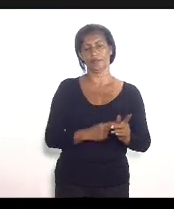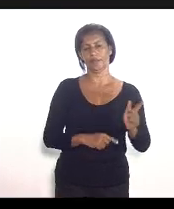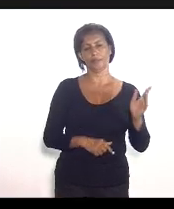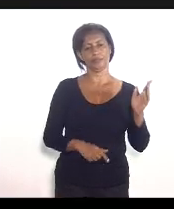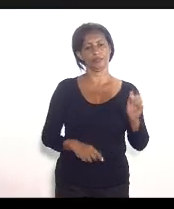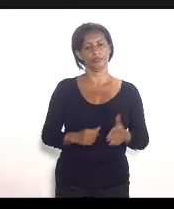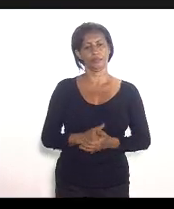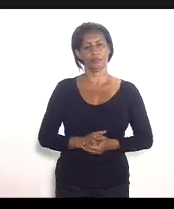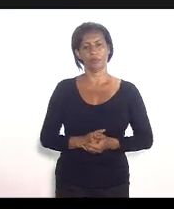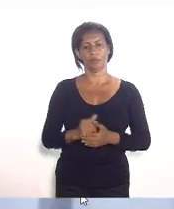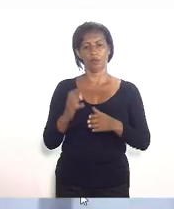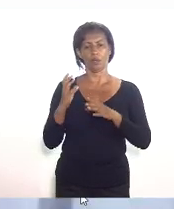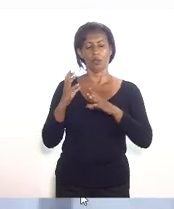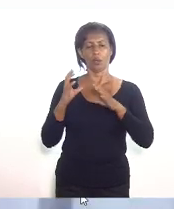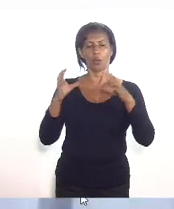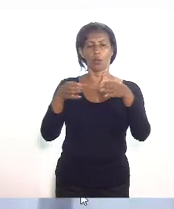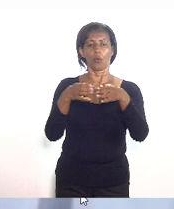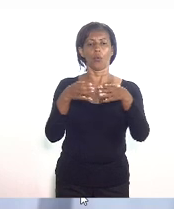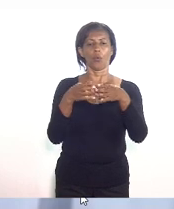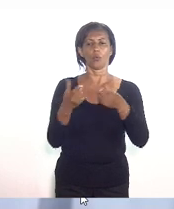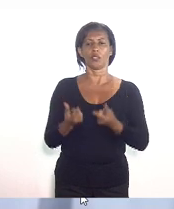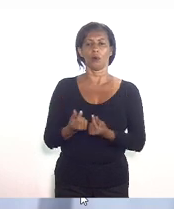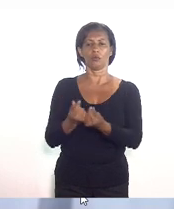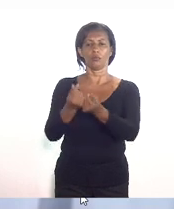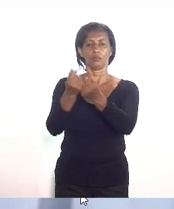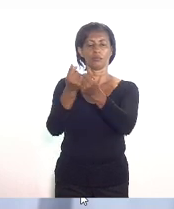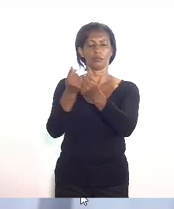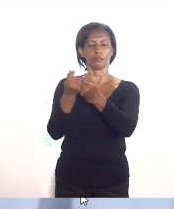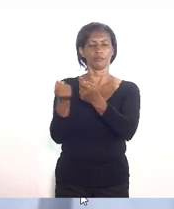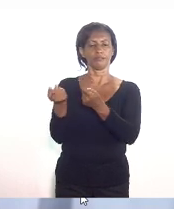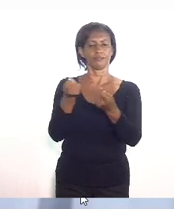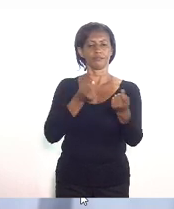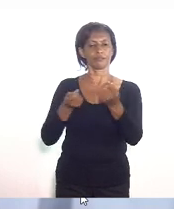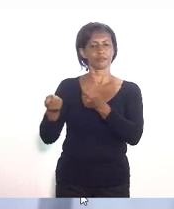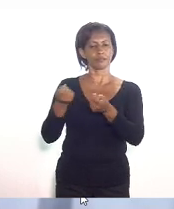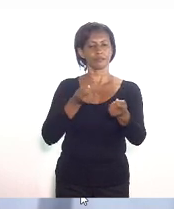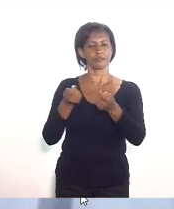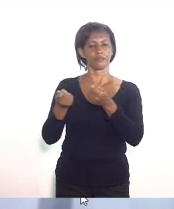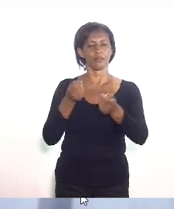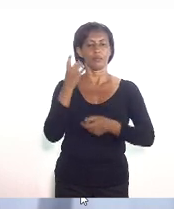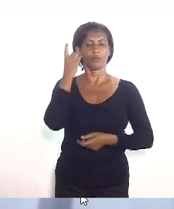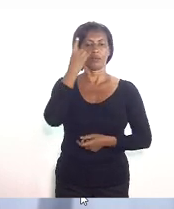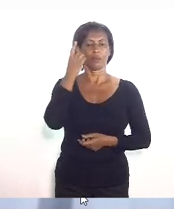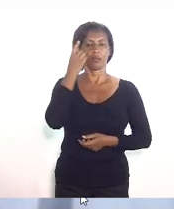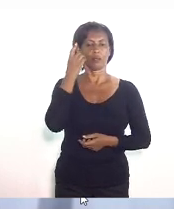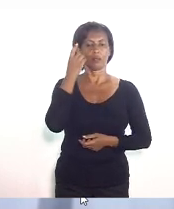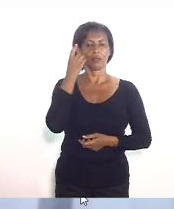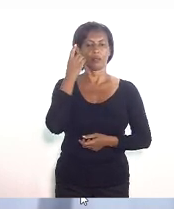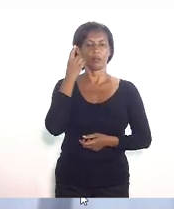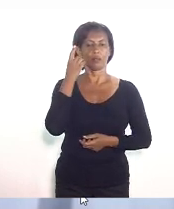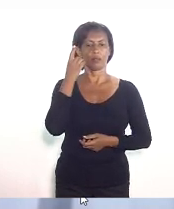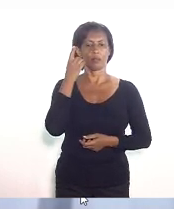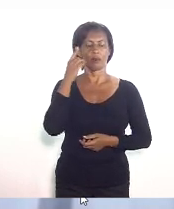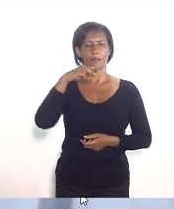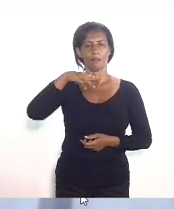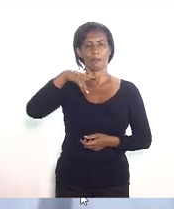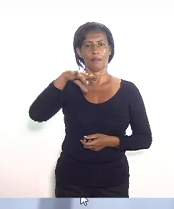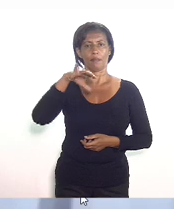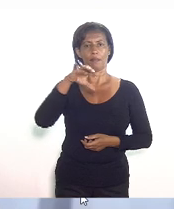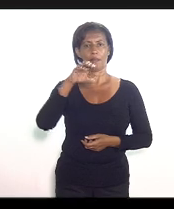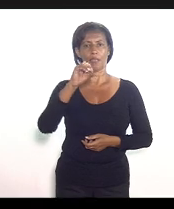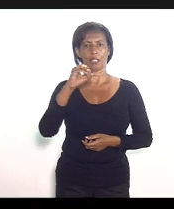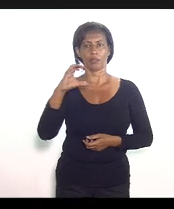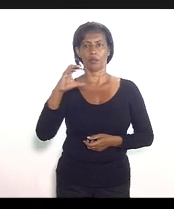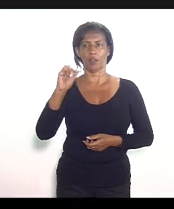Comissão de Orçamento, Finanças, fiscalização financeira e controle, deputado Márcio, Márcio Canella.